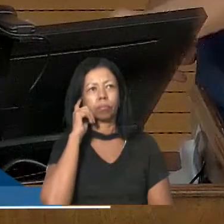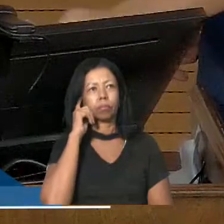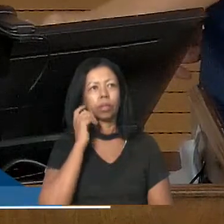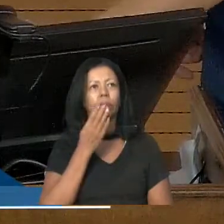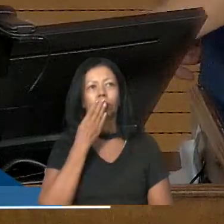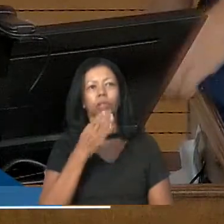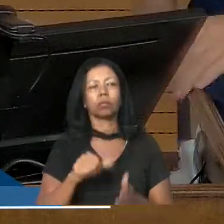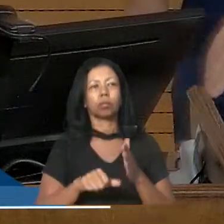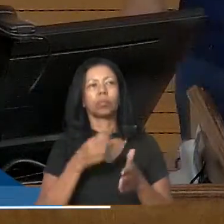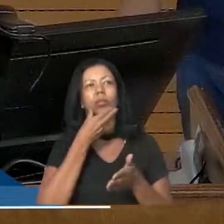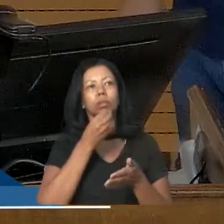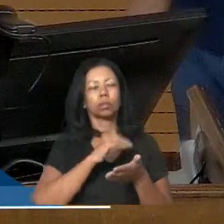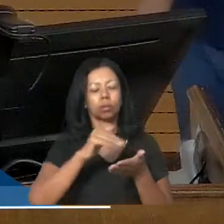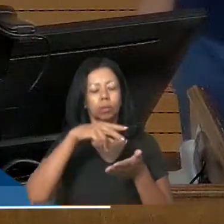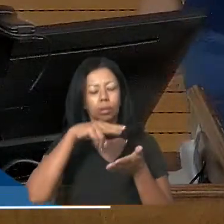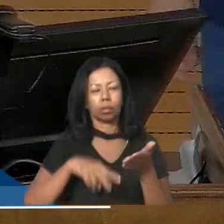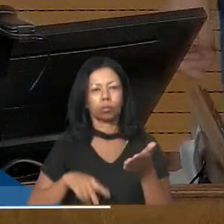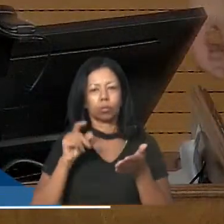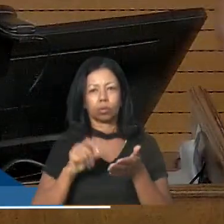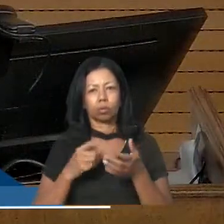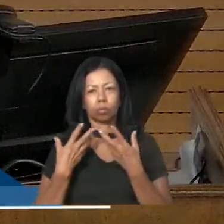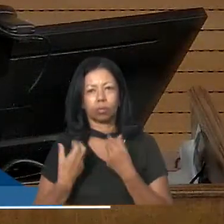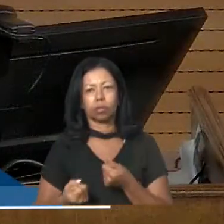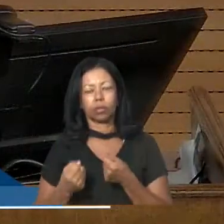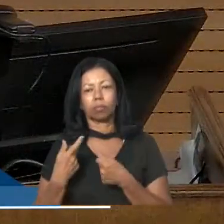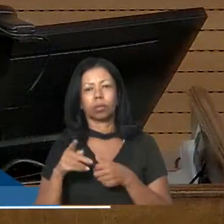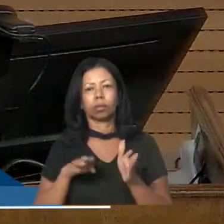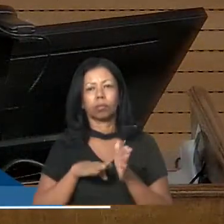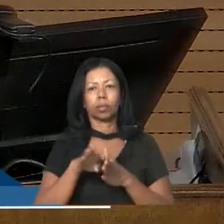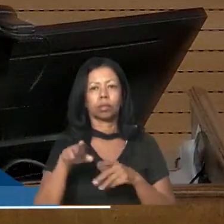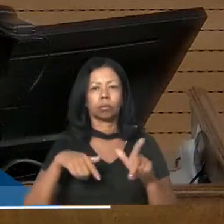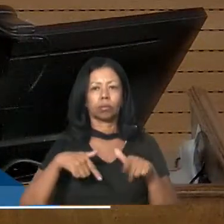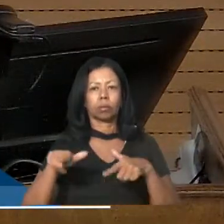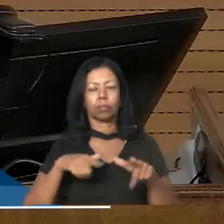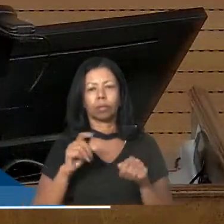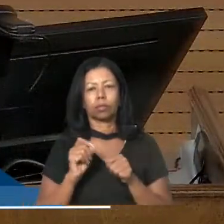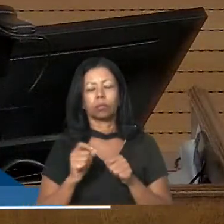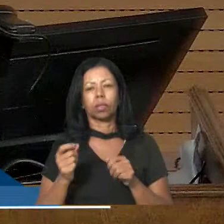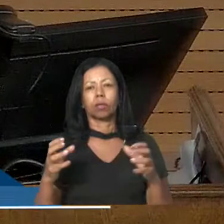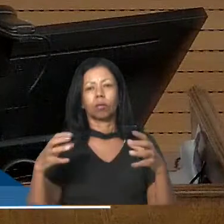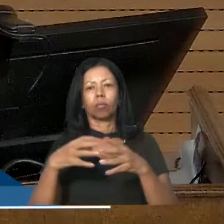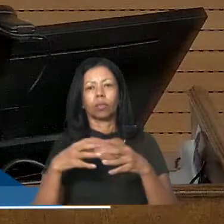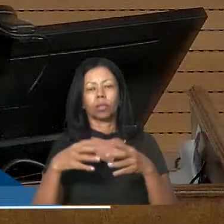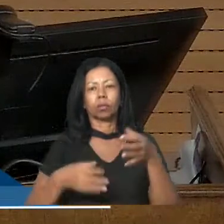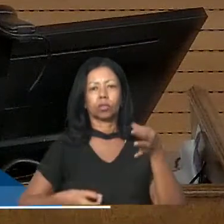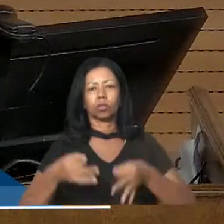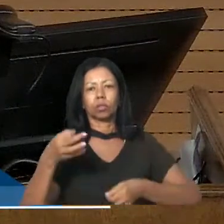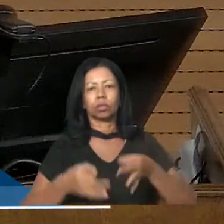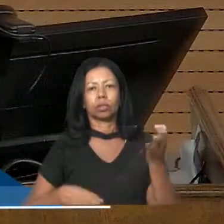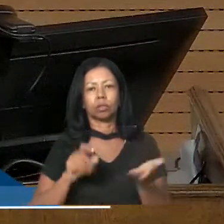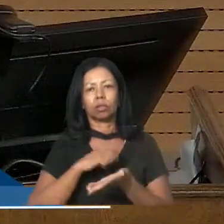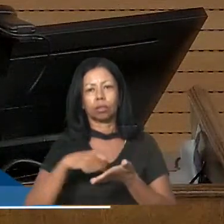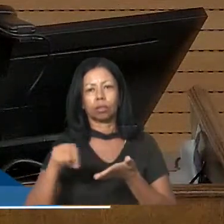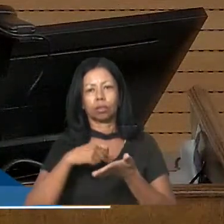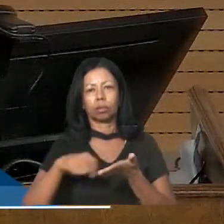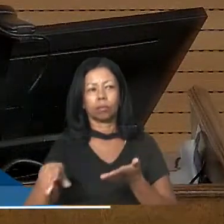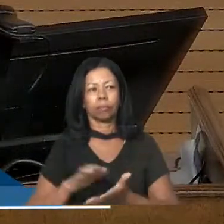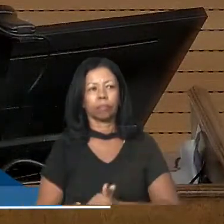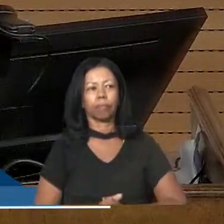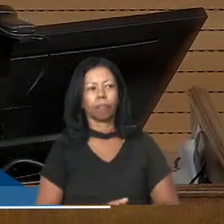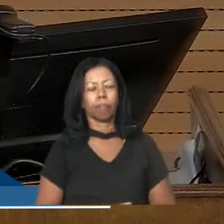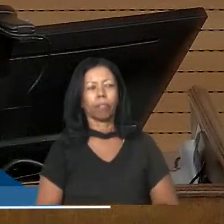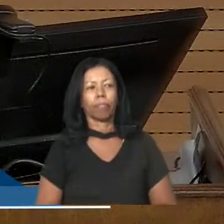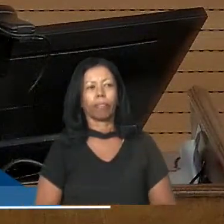primeiro secretário que proceda à leitura do parecer favorável à tramitação da propositura exarado pela Comissão de Justiça e Redação.